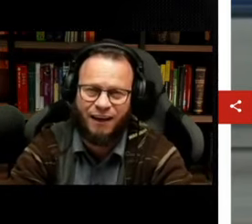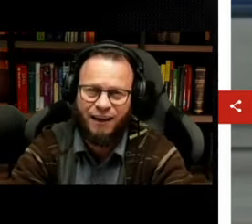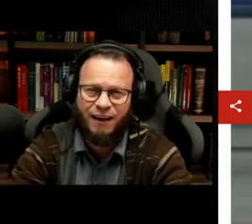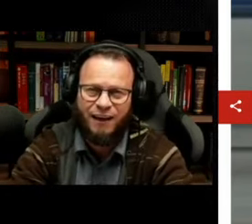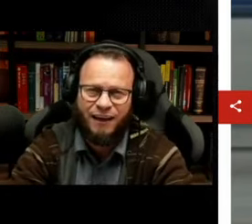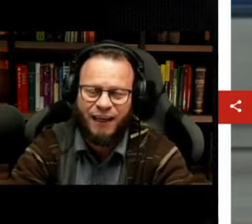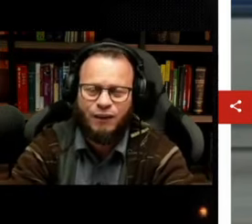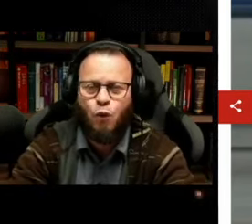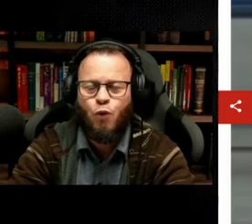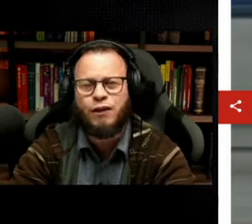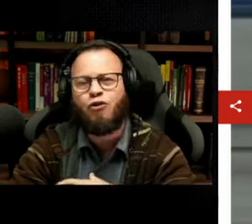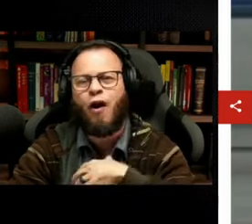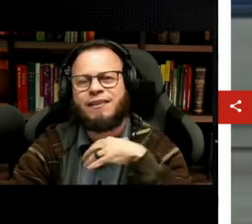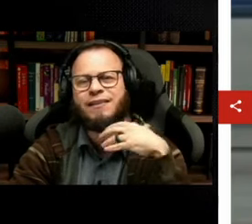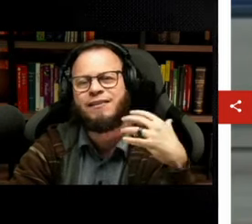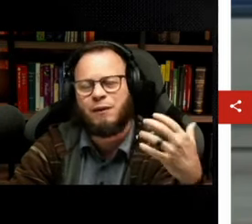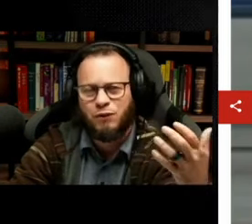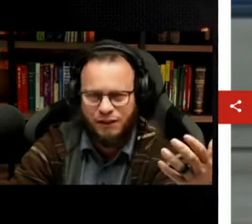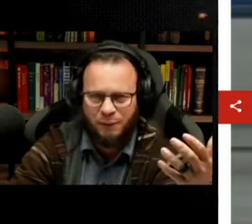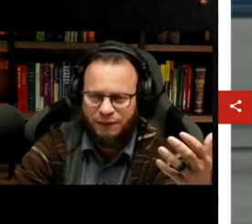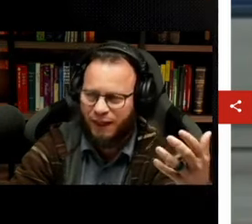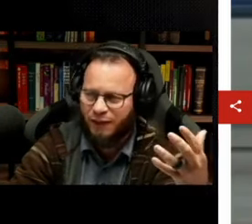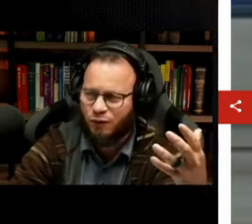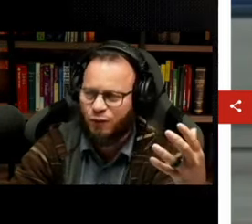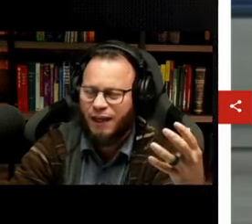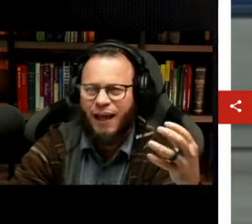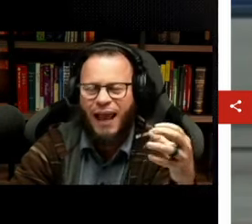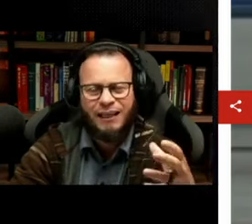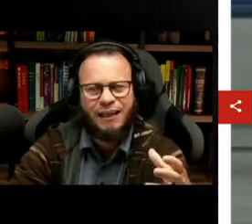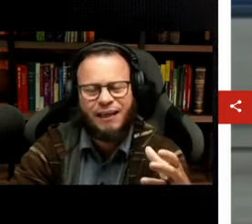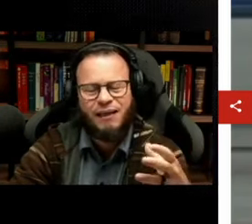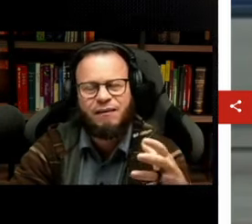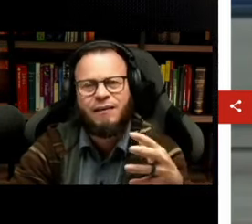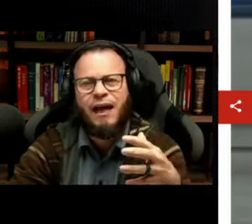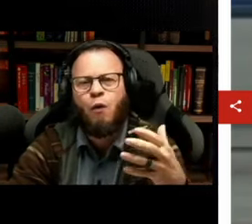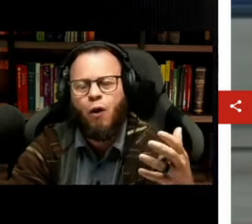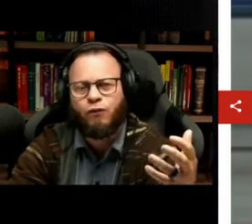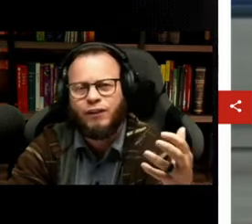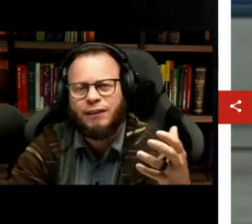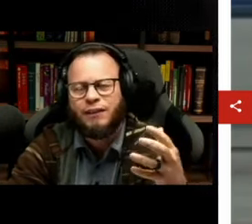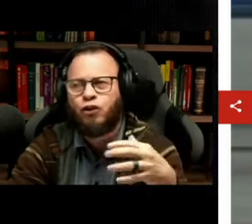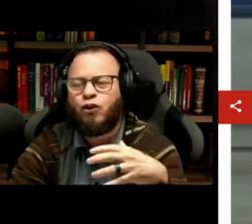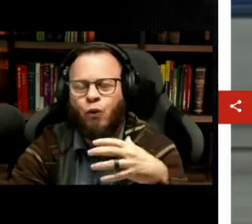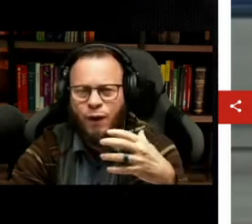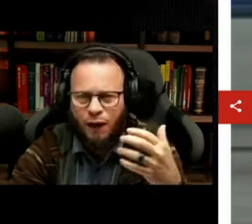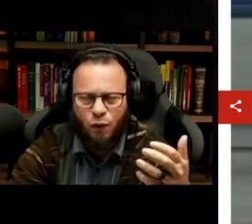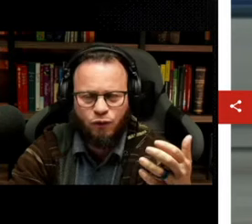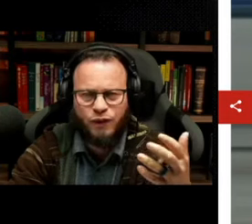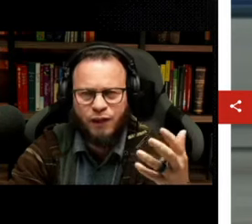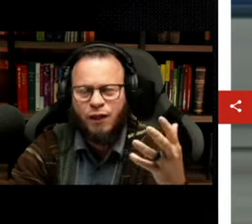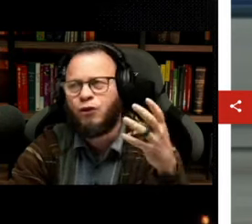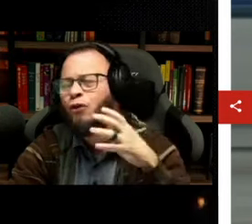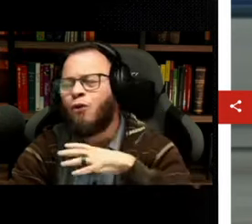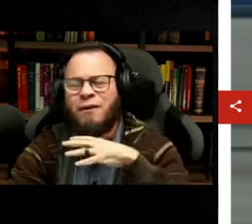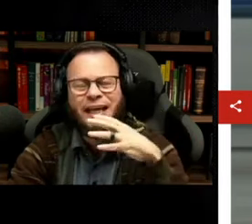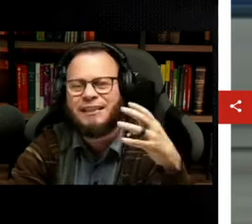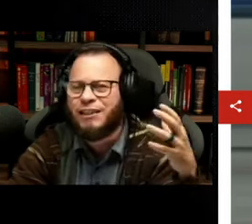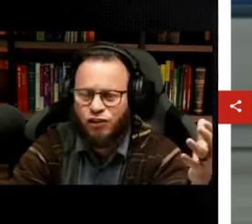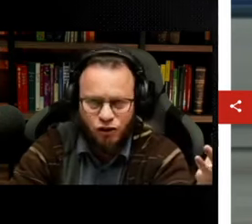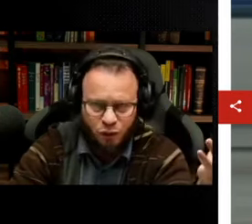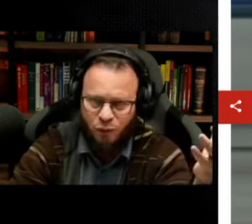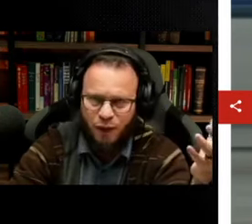essa. Então, o que nós estamos debatendo é que não houve, nunca houve,